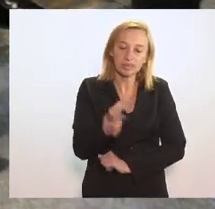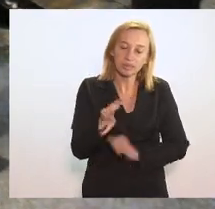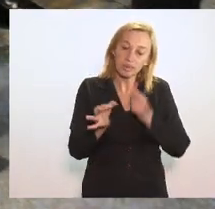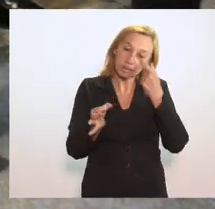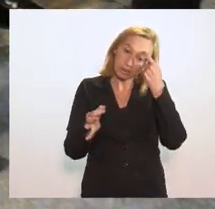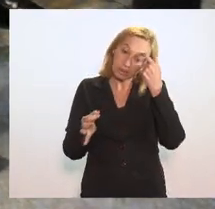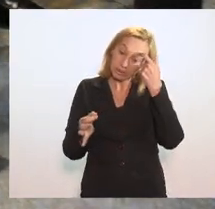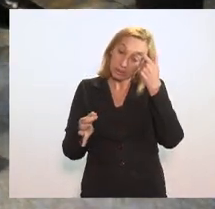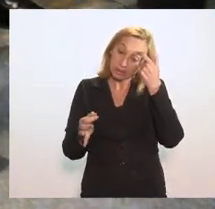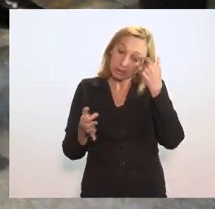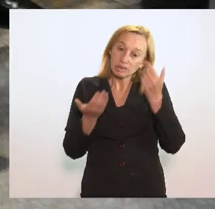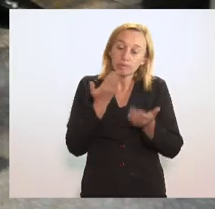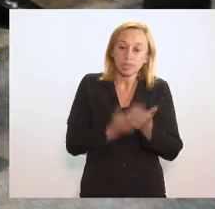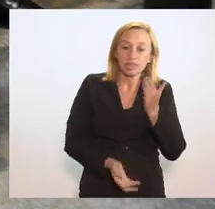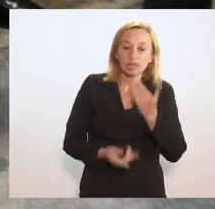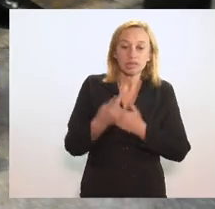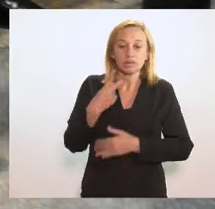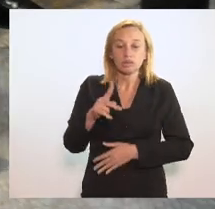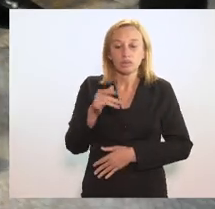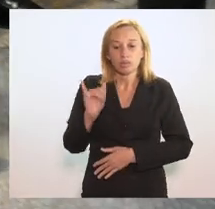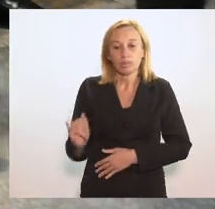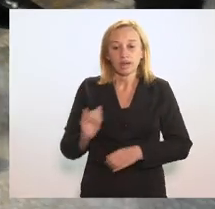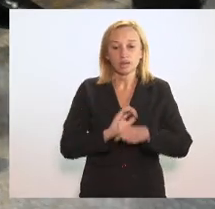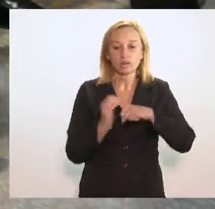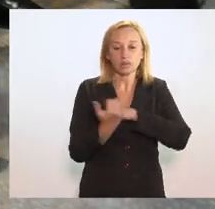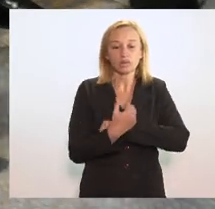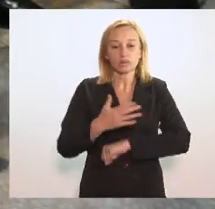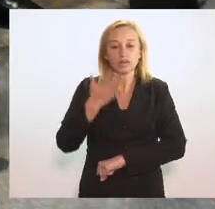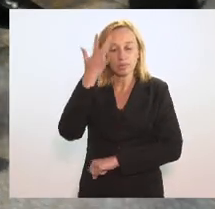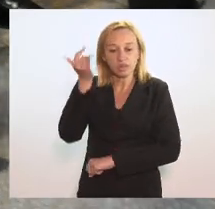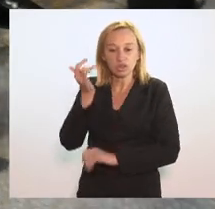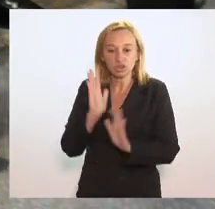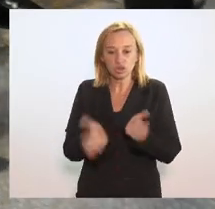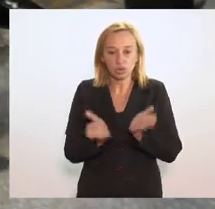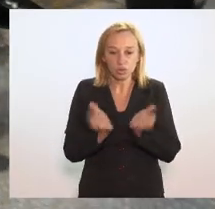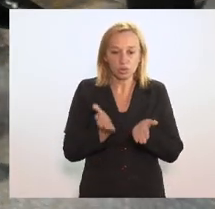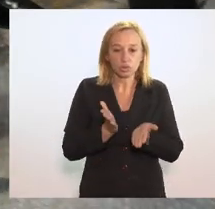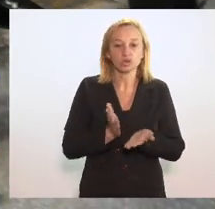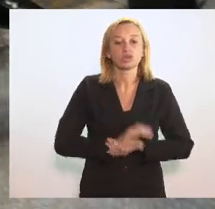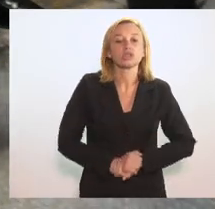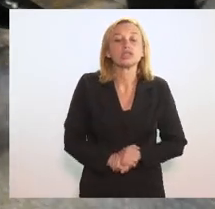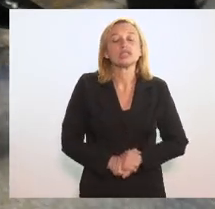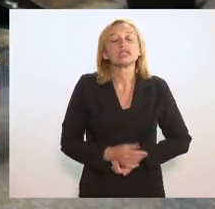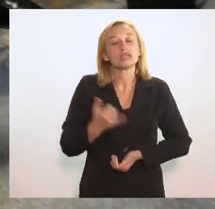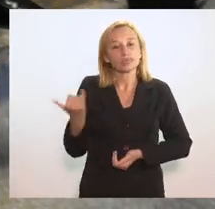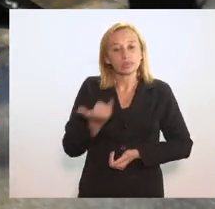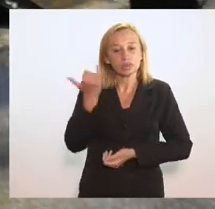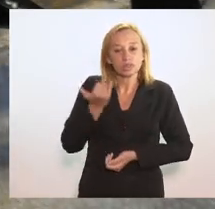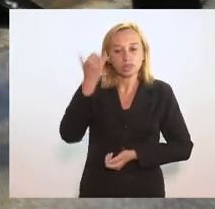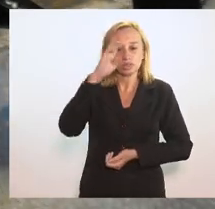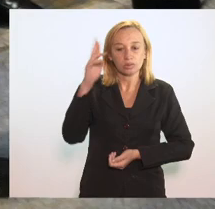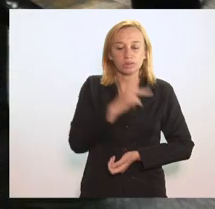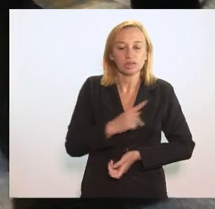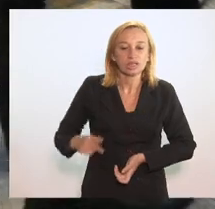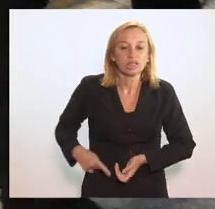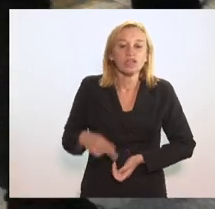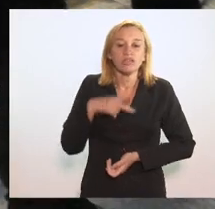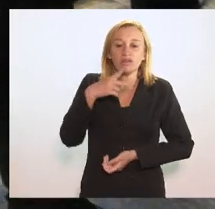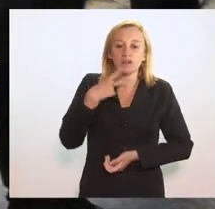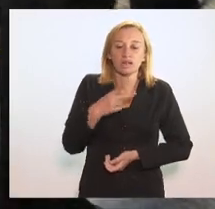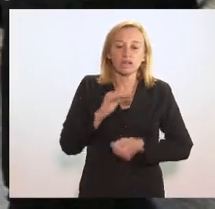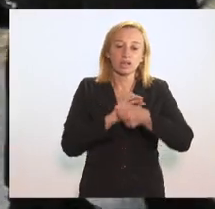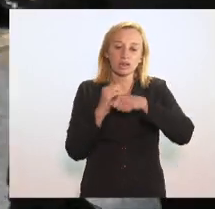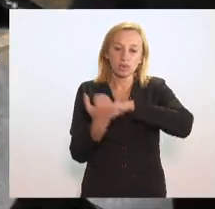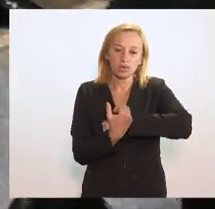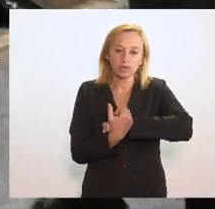ele perdeu seu pai para a Covid na manhã de hoje. E aí, senhor presidente, é muito importante a gente dizer que a